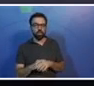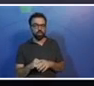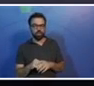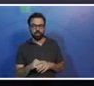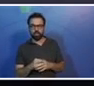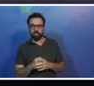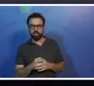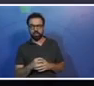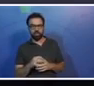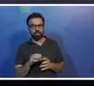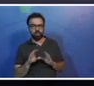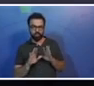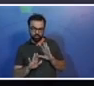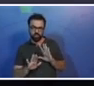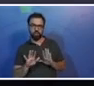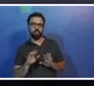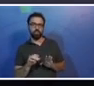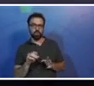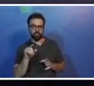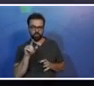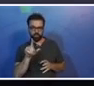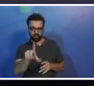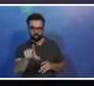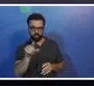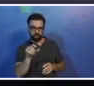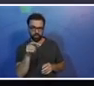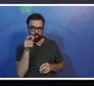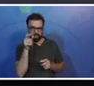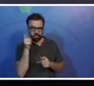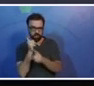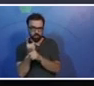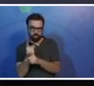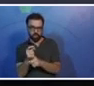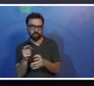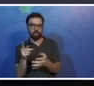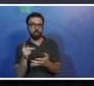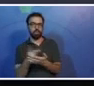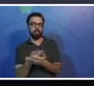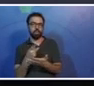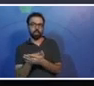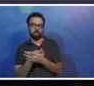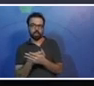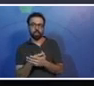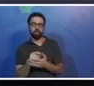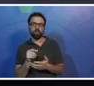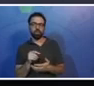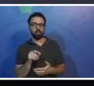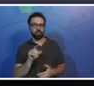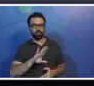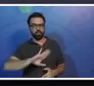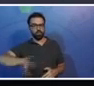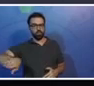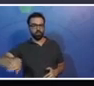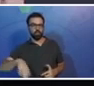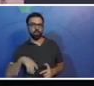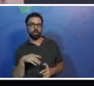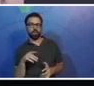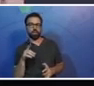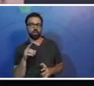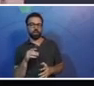À medida que encontrar erros, descarte-as, até chegar a que você julga correta.